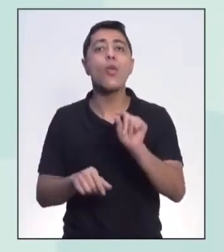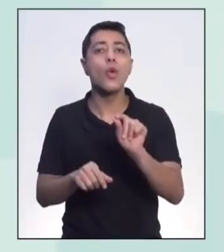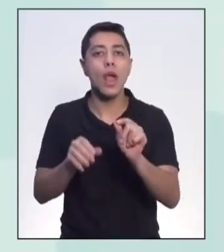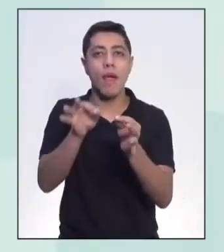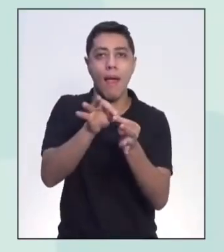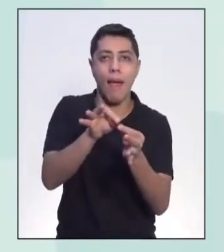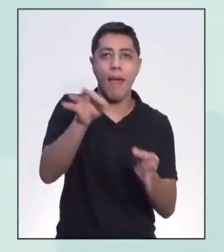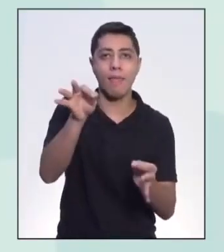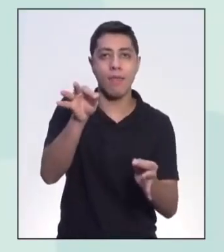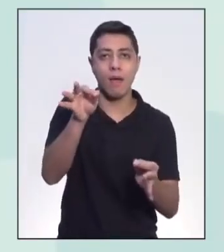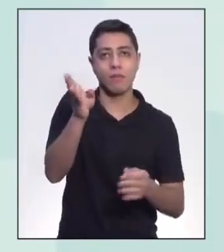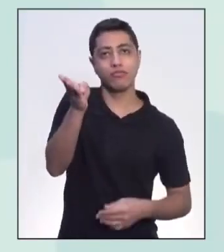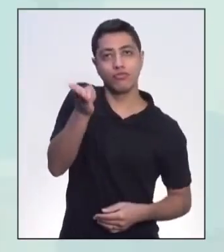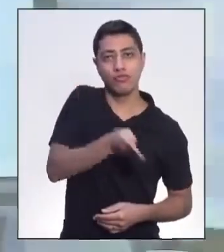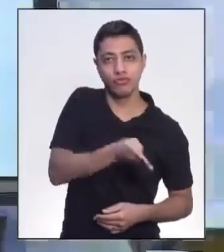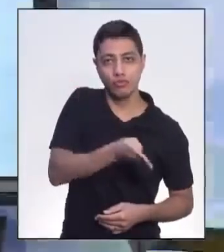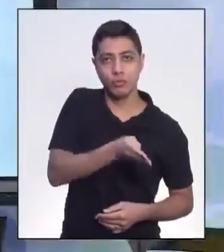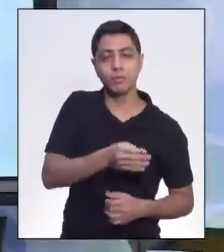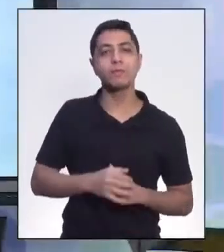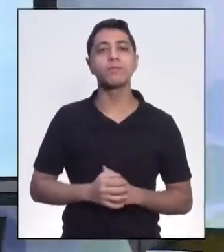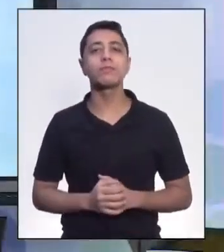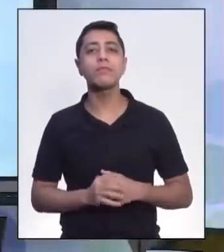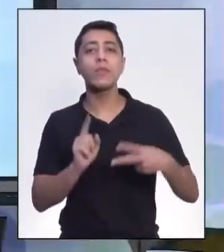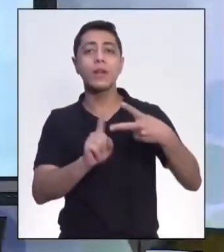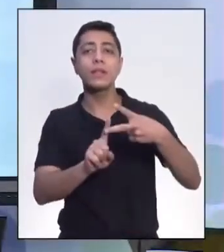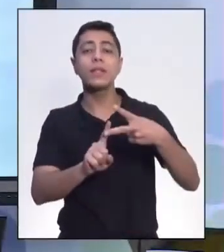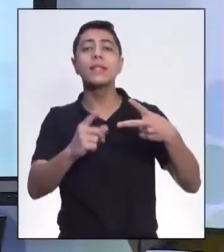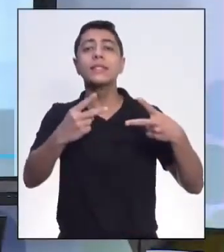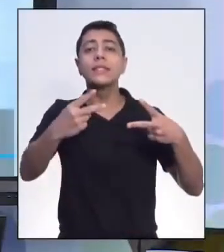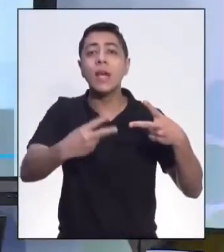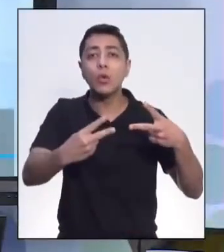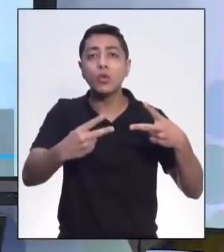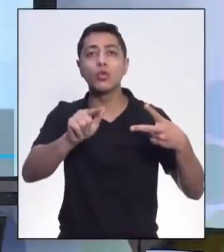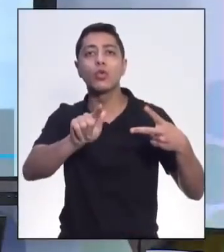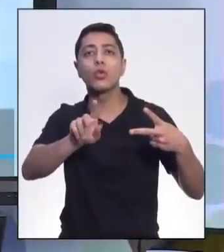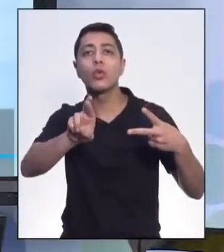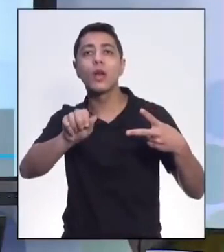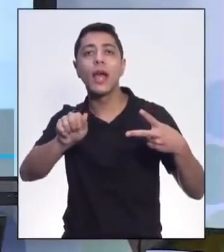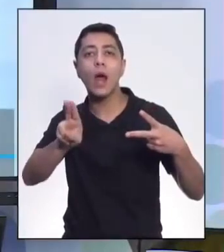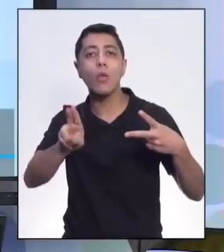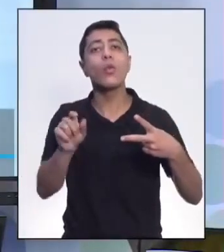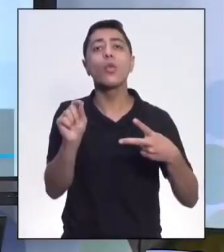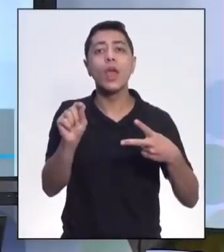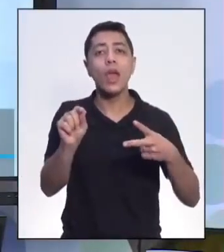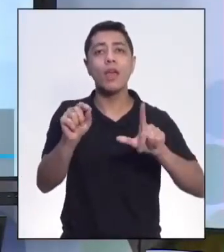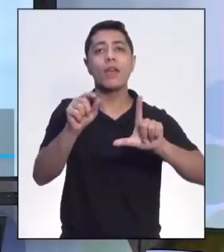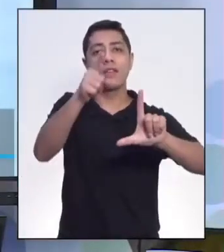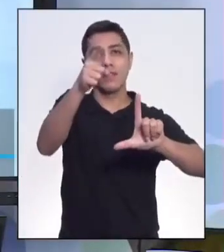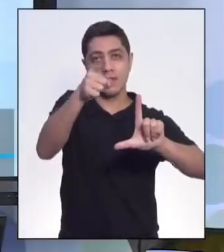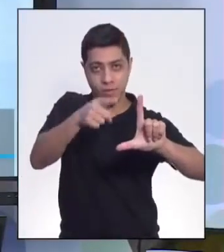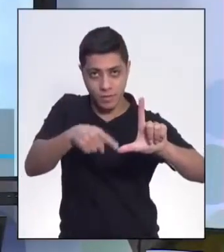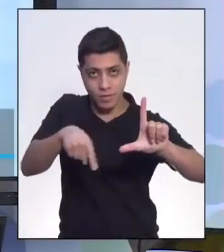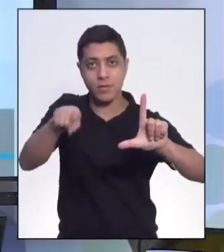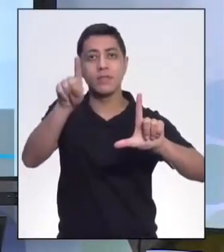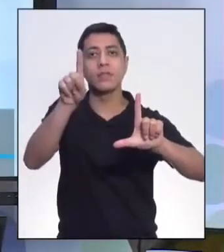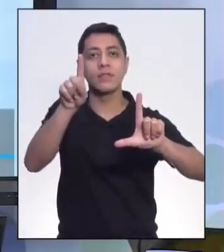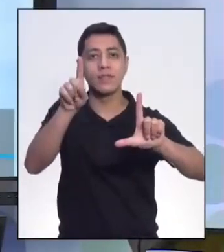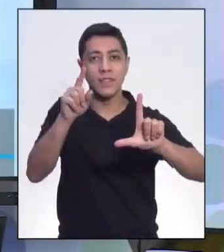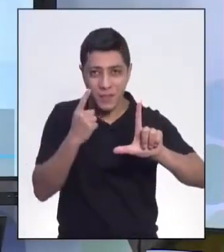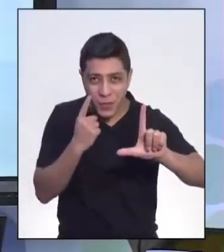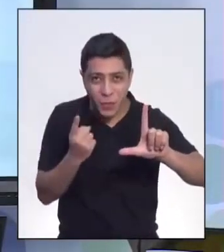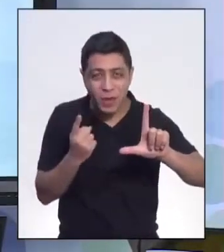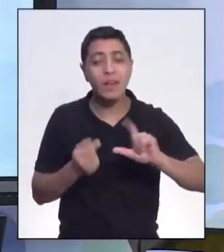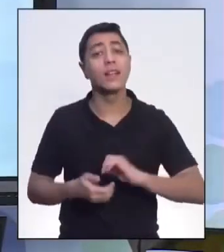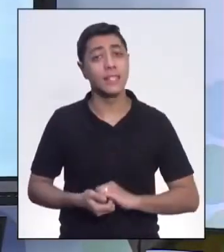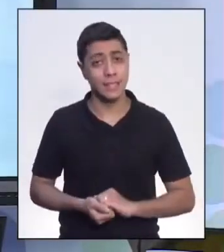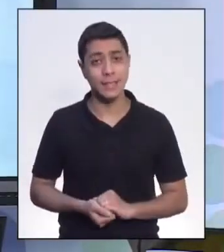aqui. Além disso, a gente consegue perceber que essas duas curvas, essas duas funções, se encontraram em 2 pontos. Eu até fiz